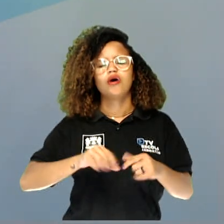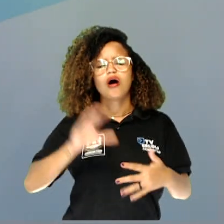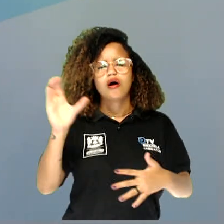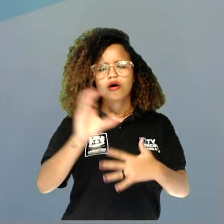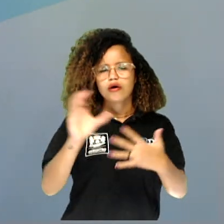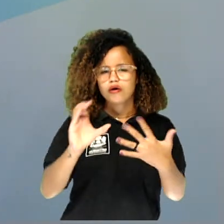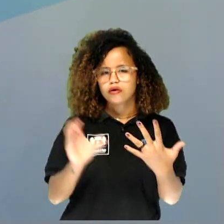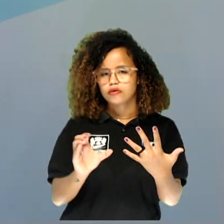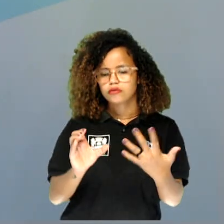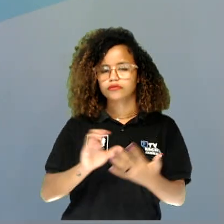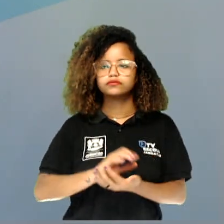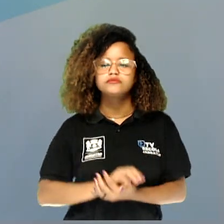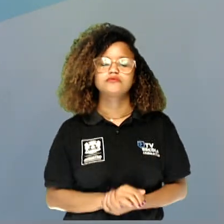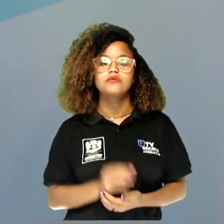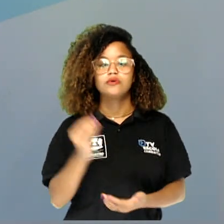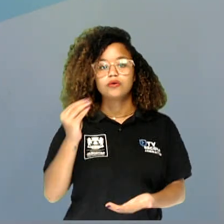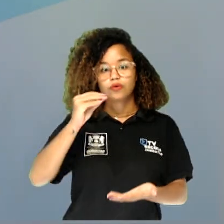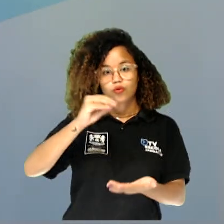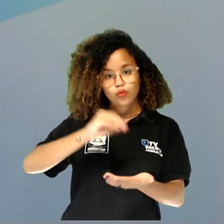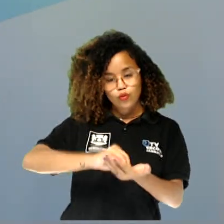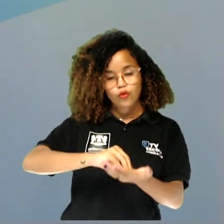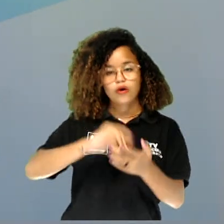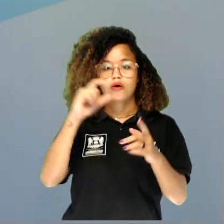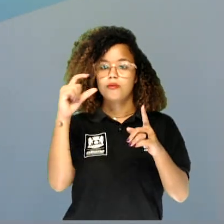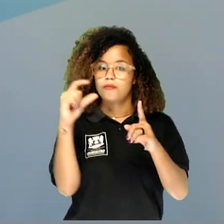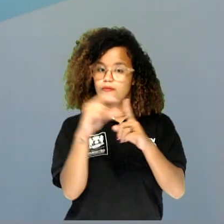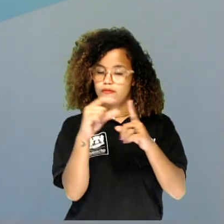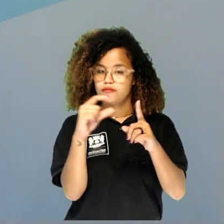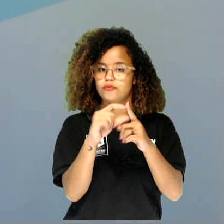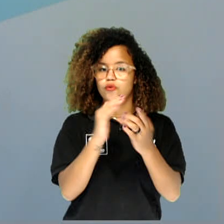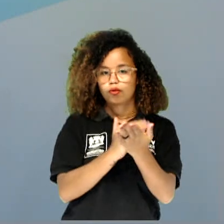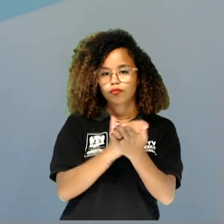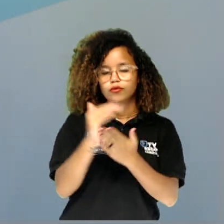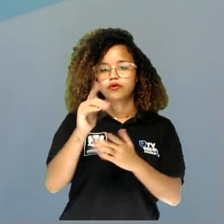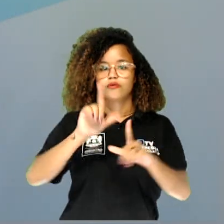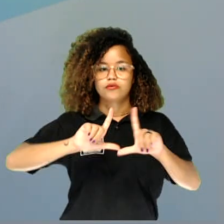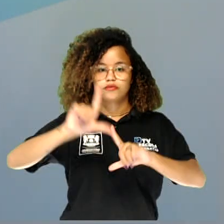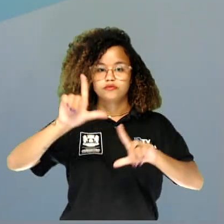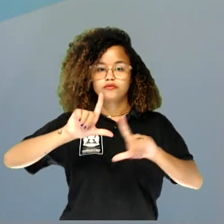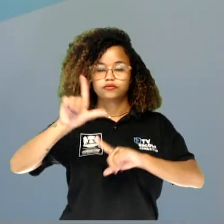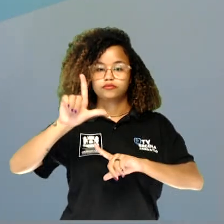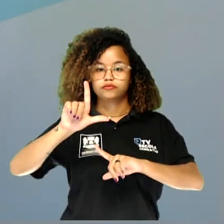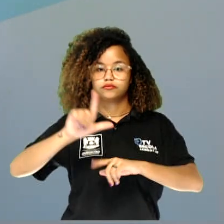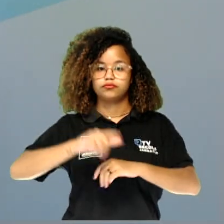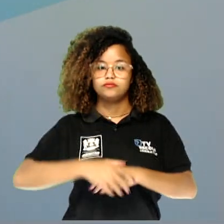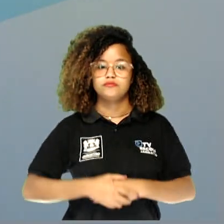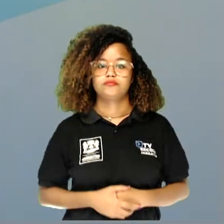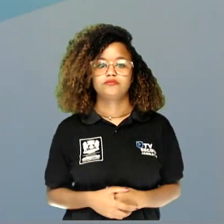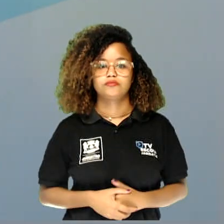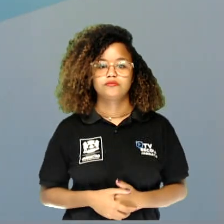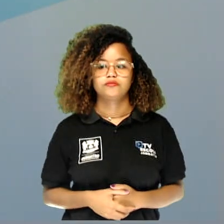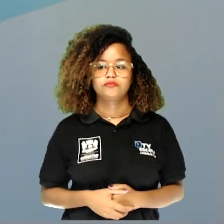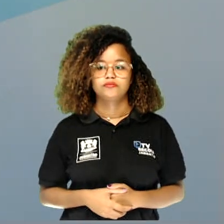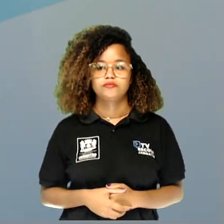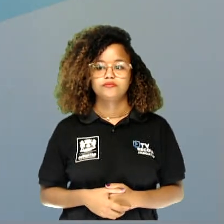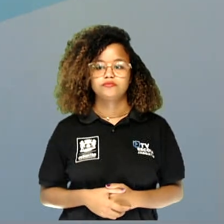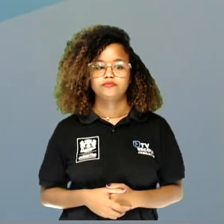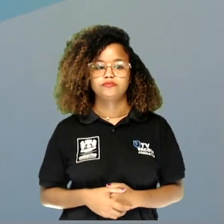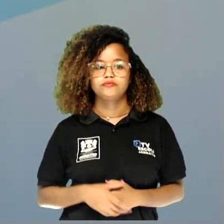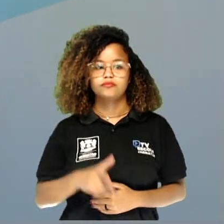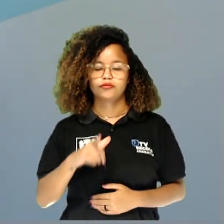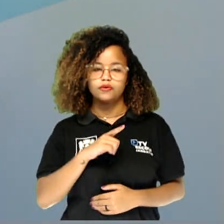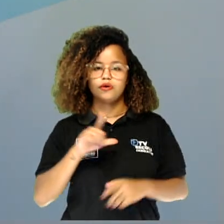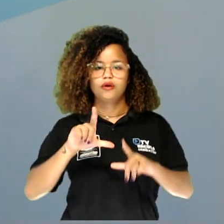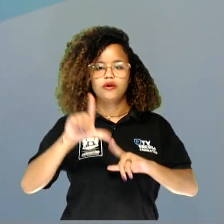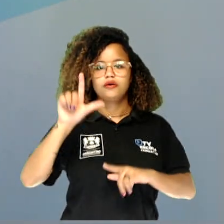e vamos colocar as palavras iniciando com as letras eleitas. Aqui nós temos a